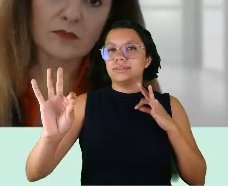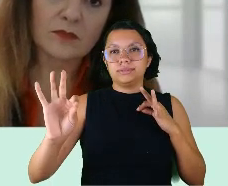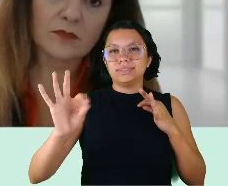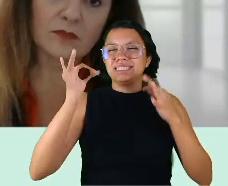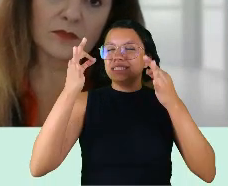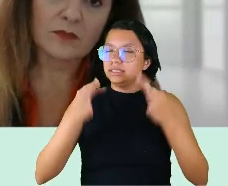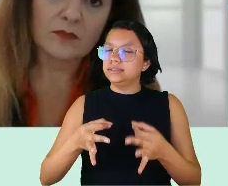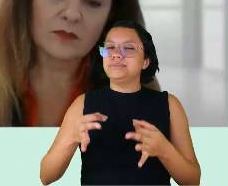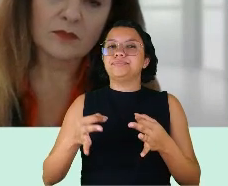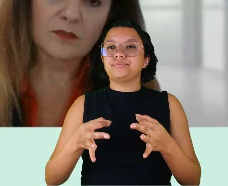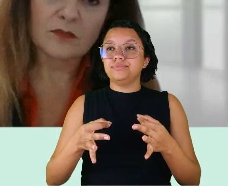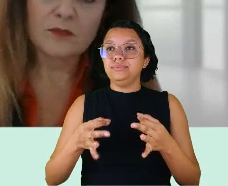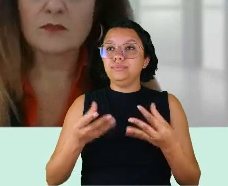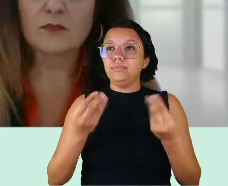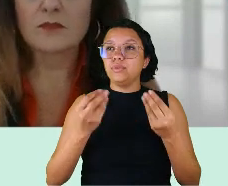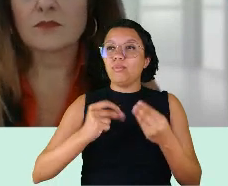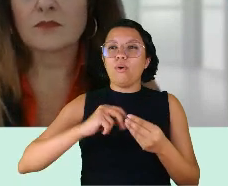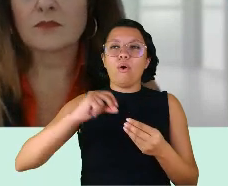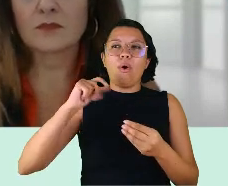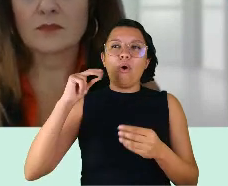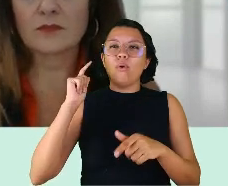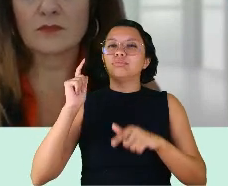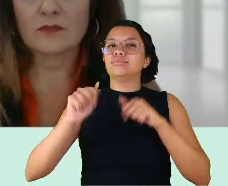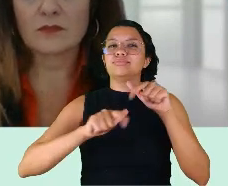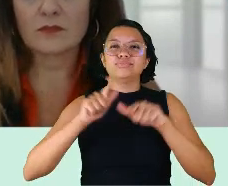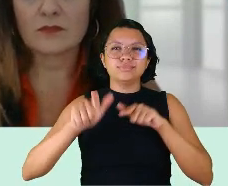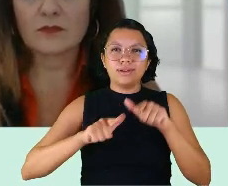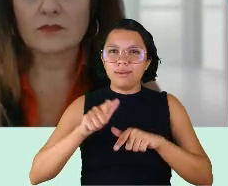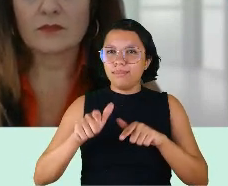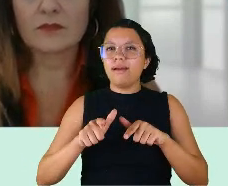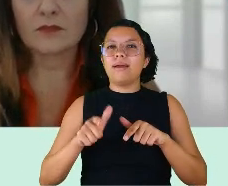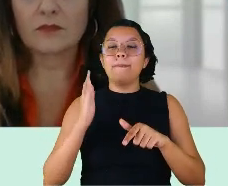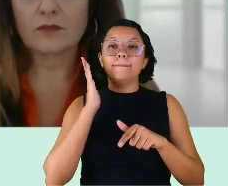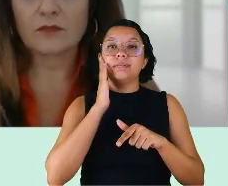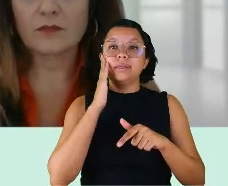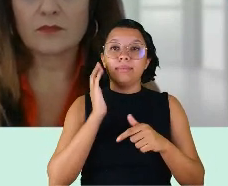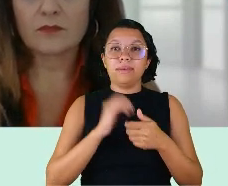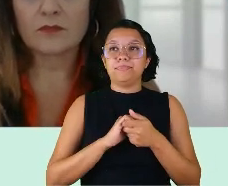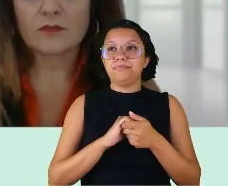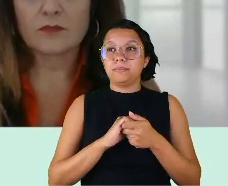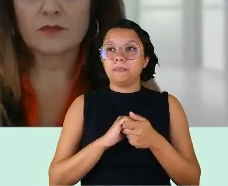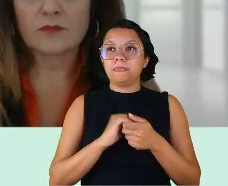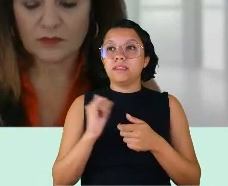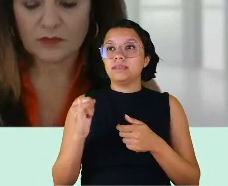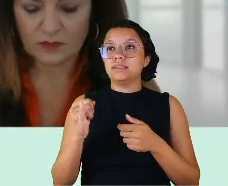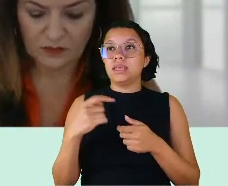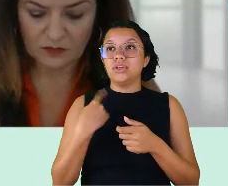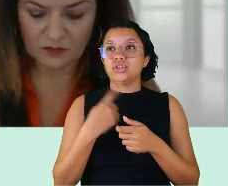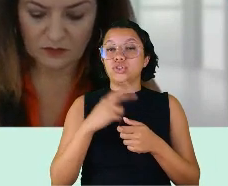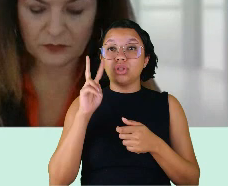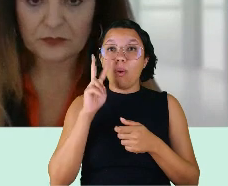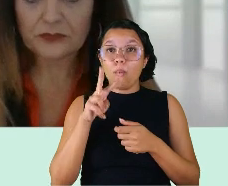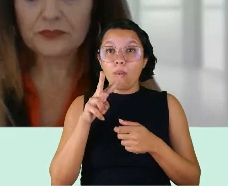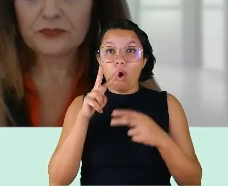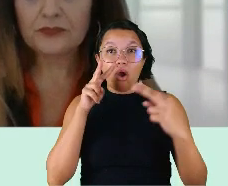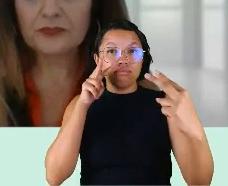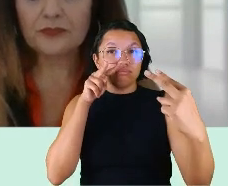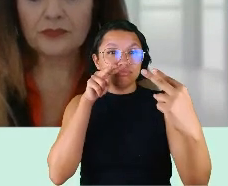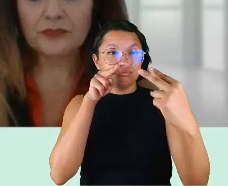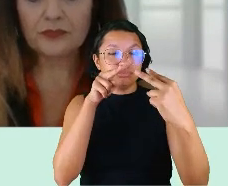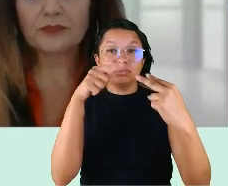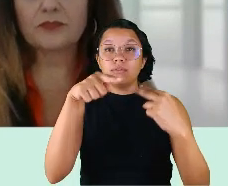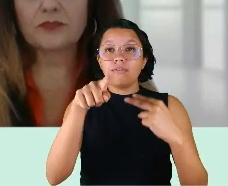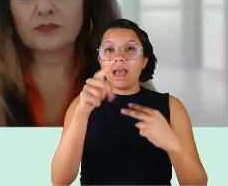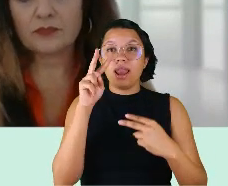Tenho certeza disso. Tenho bastante tempo aqui trabalhando para saber que se a gente não olha no olho, não vai